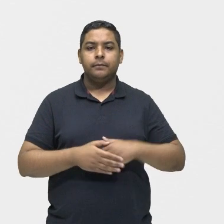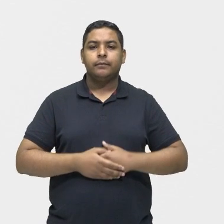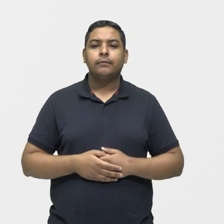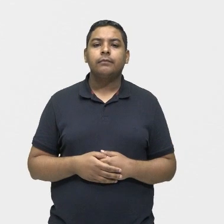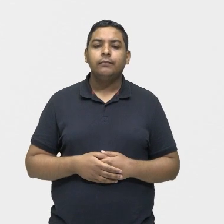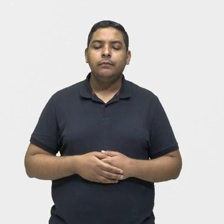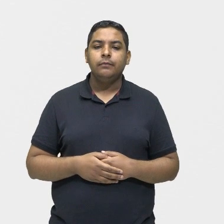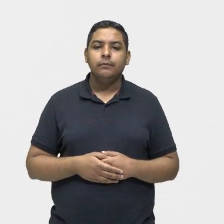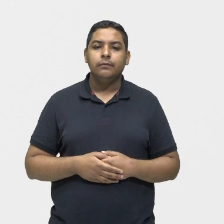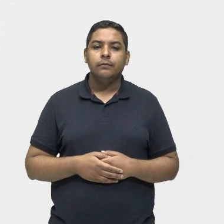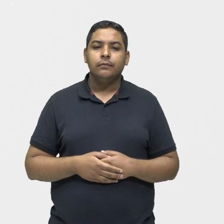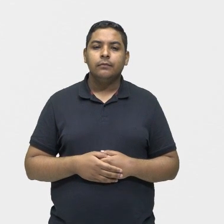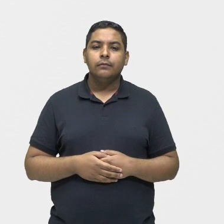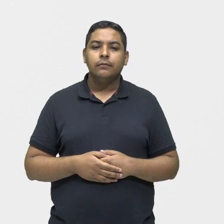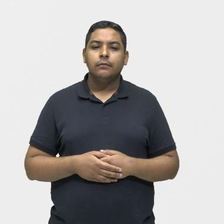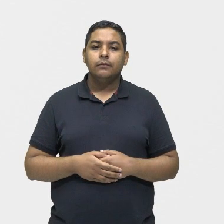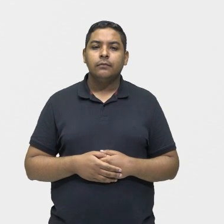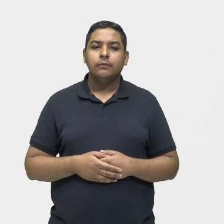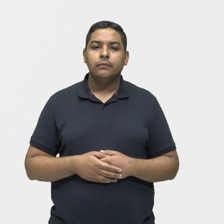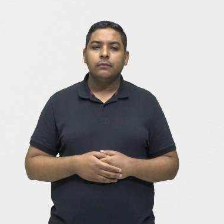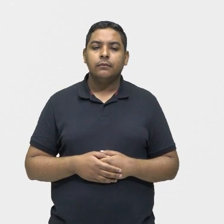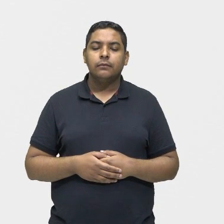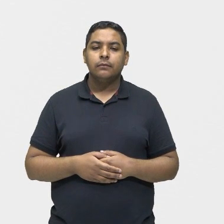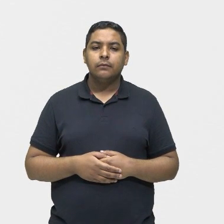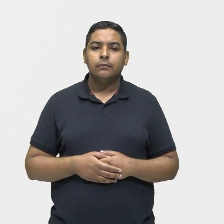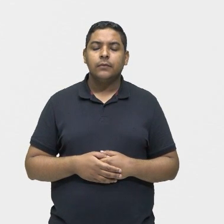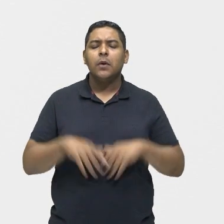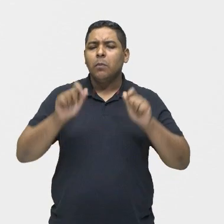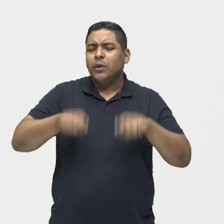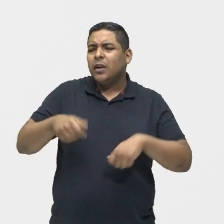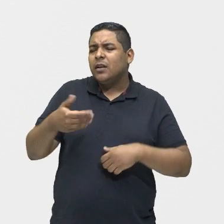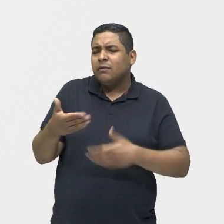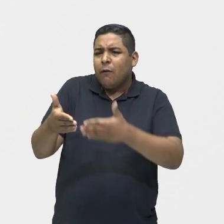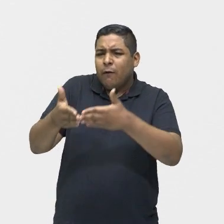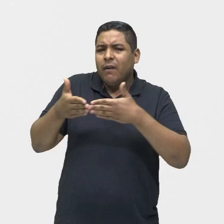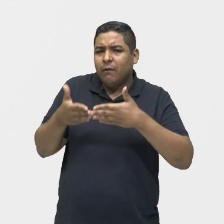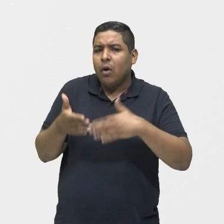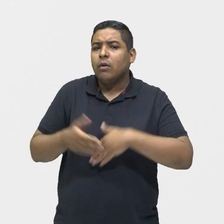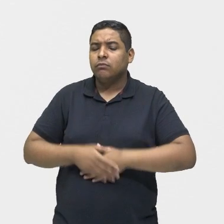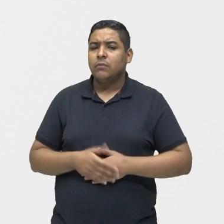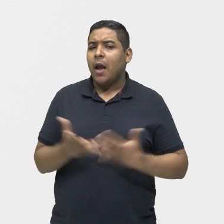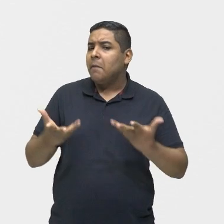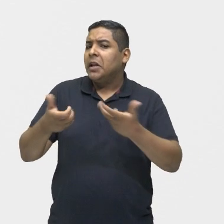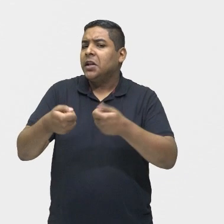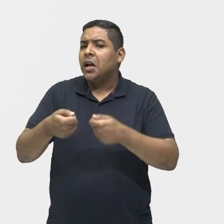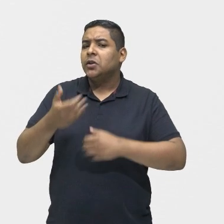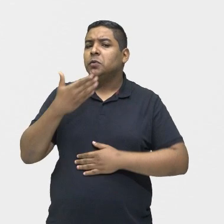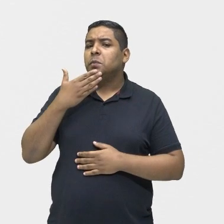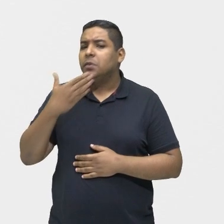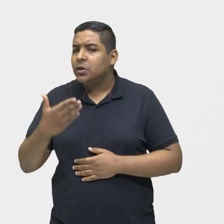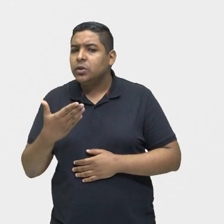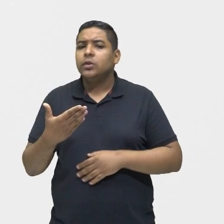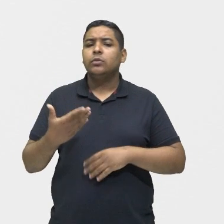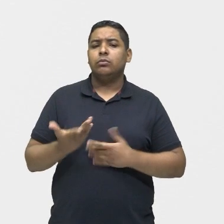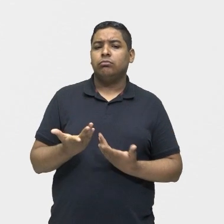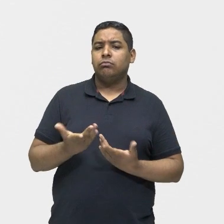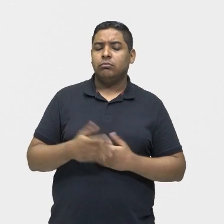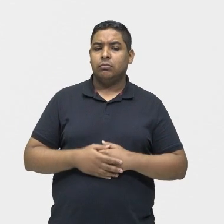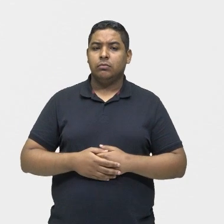Could you do me a favor? Poderia me fazer um favor? Ele expressa o quê? Habilidade, possibilidade, pedido, dedução. Letra